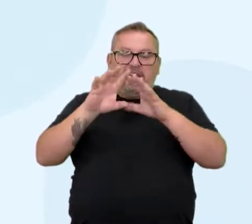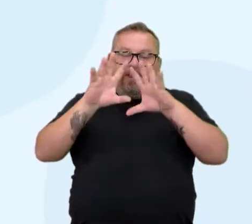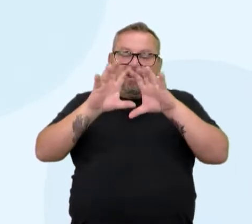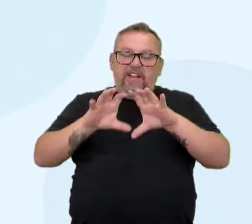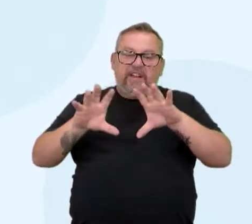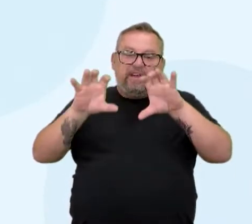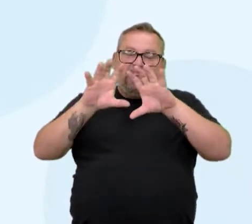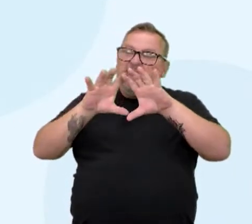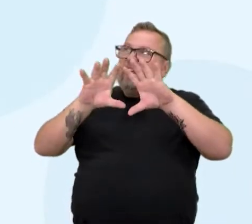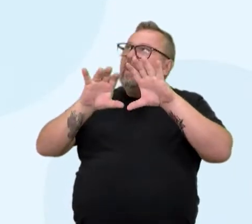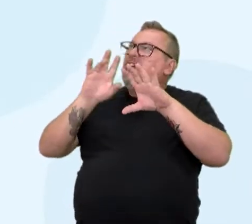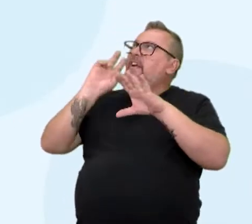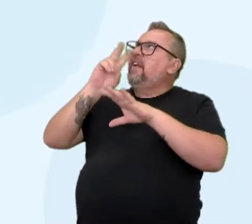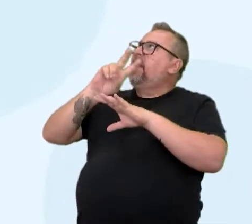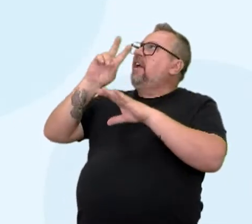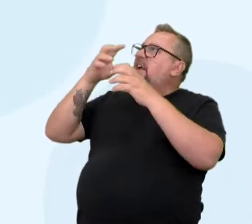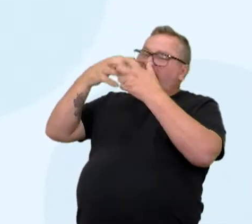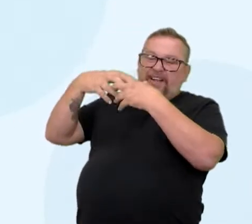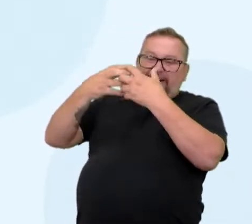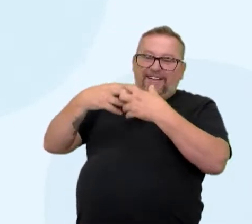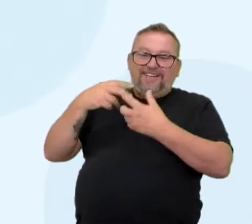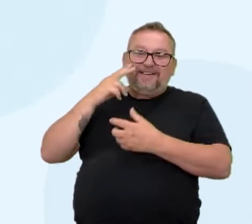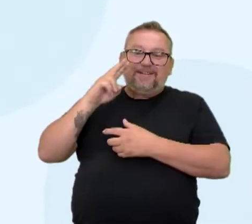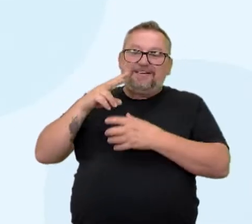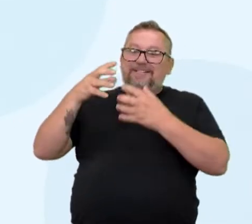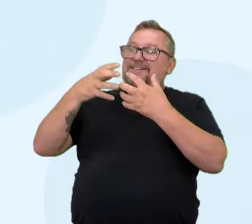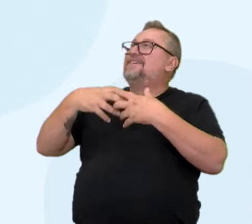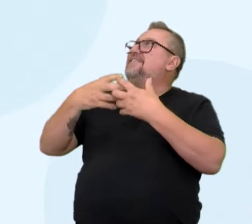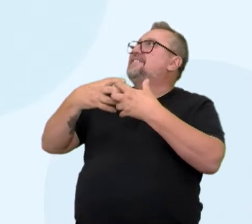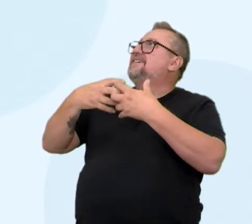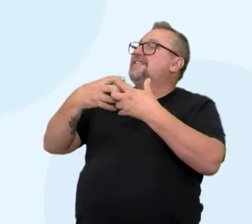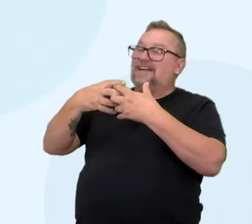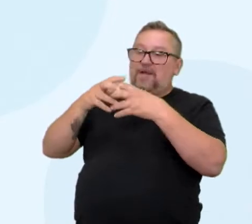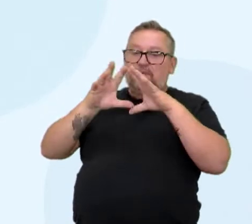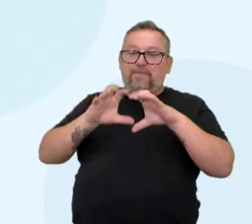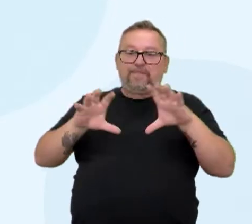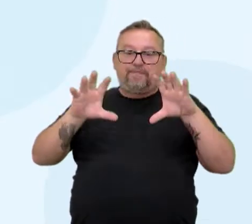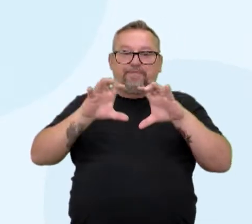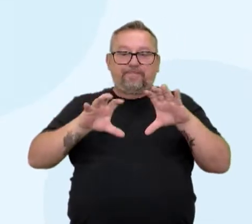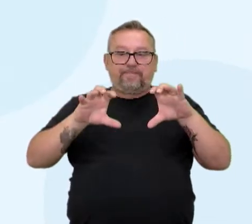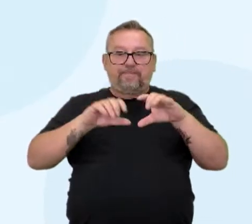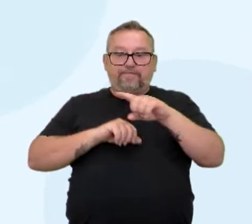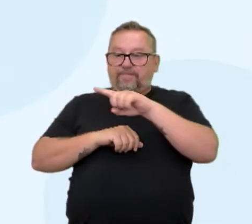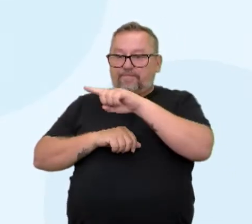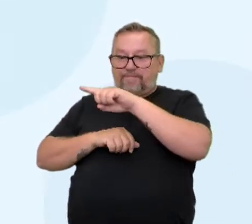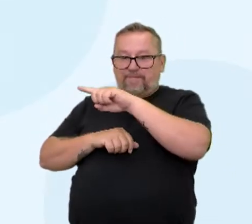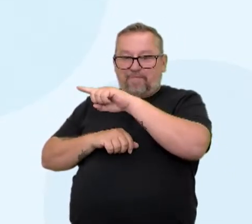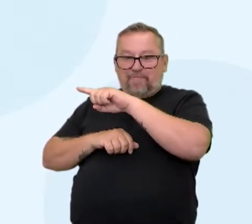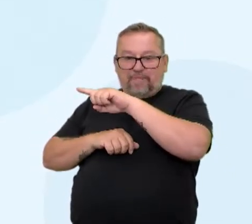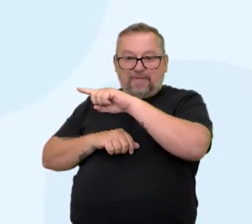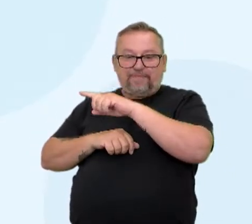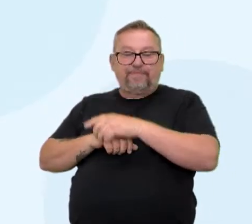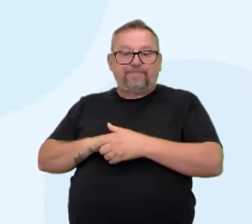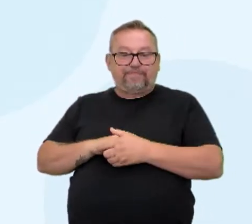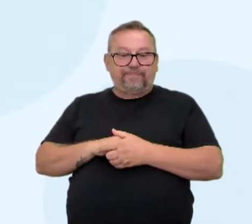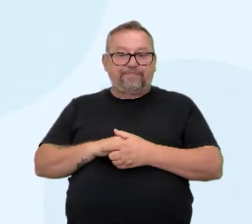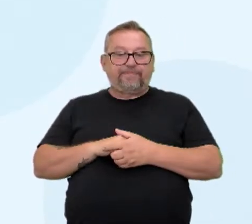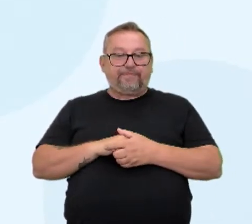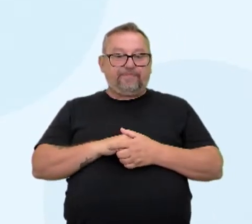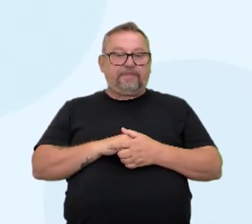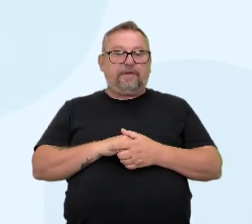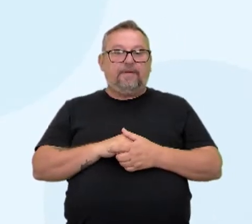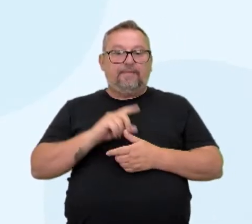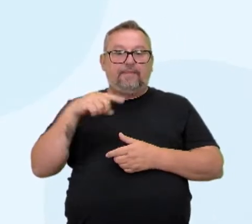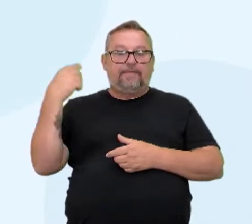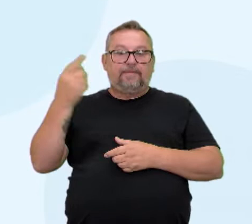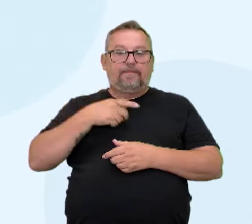que parece até um cérebro, né? Se você olhar de lance, assim, parece até... Então, a ideia central aqui, a